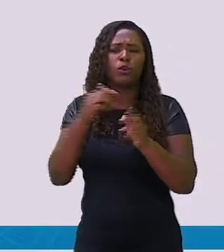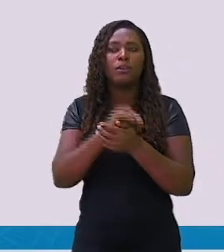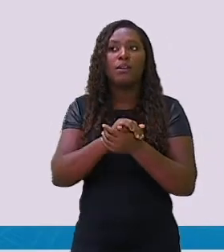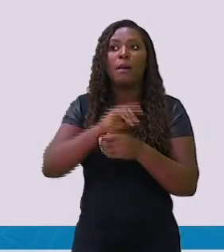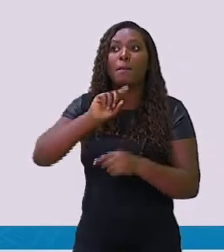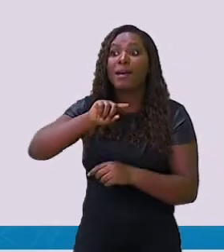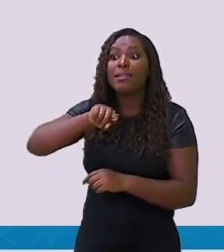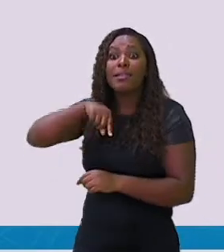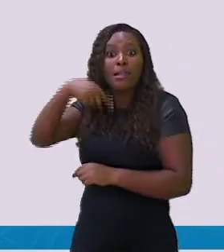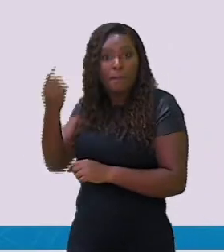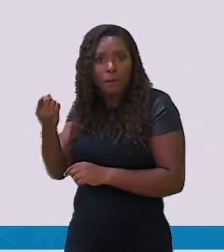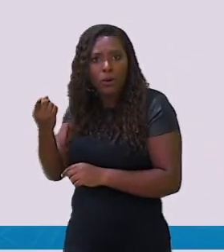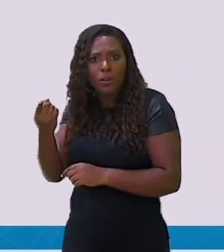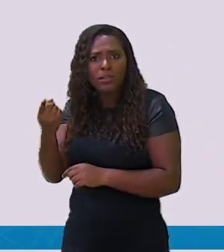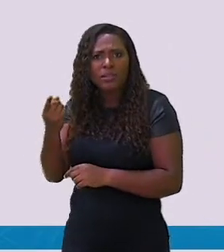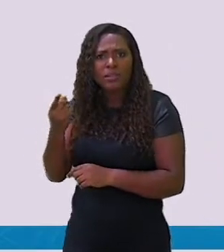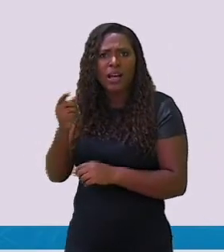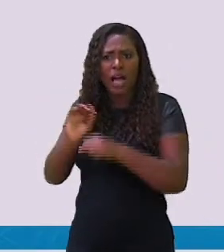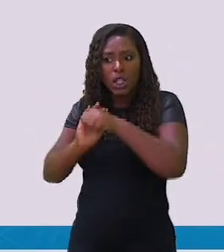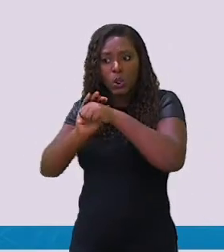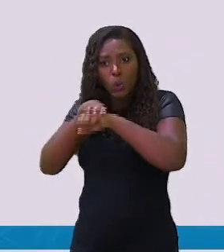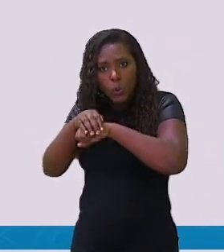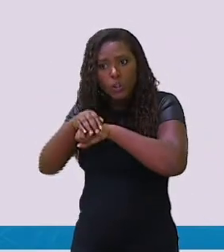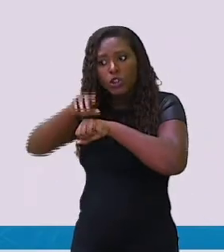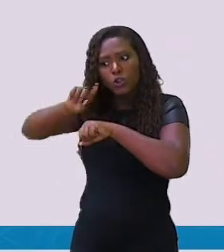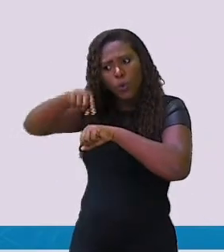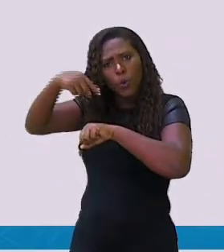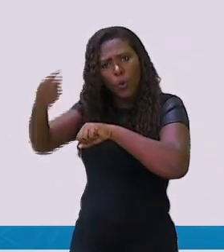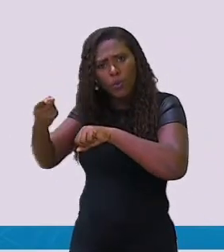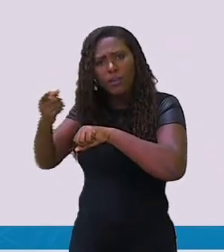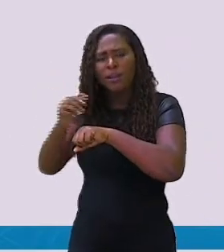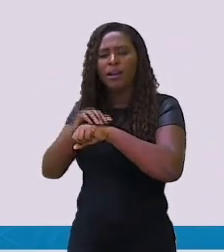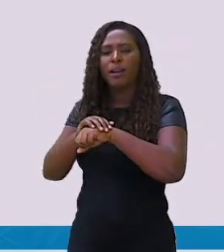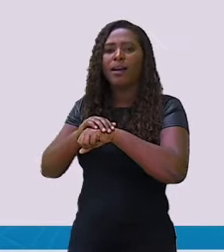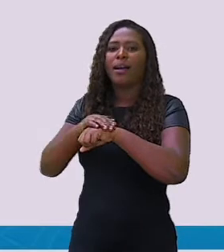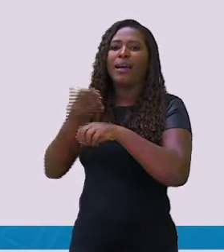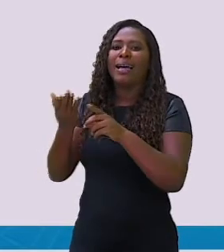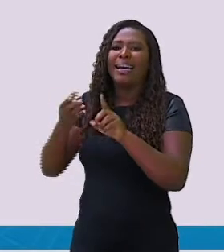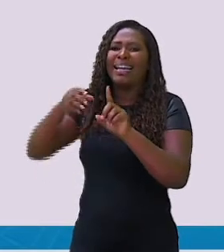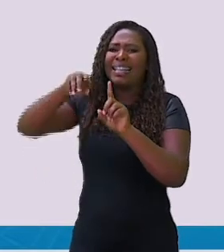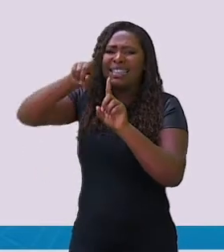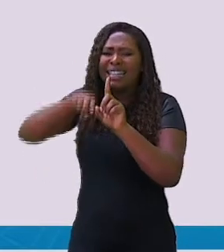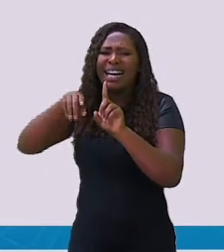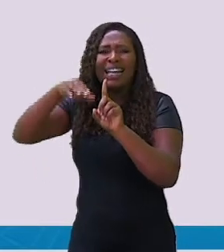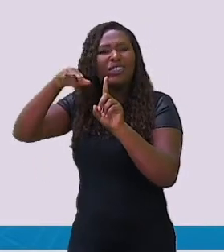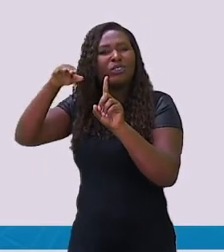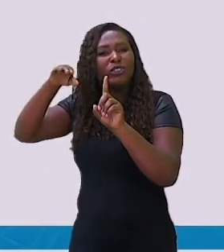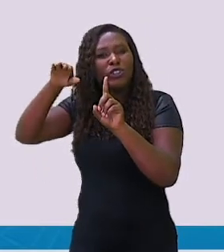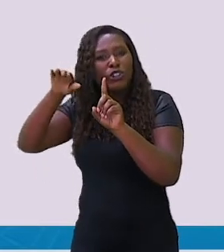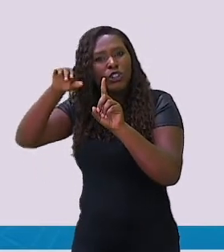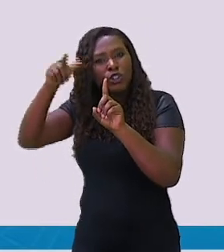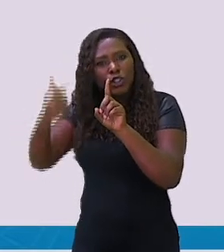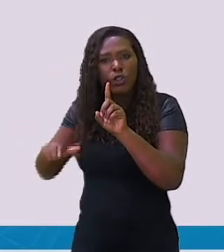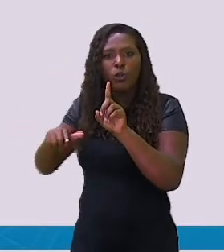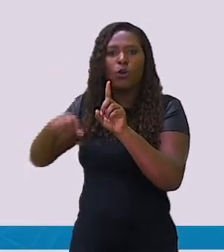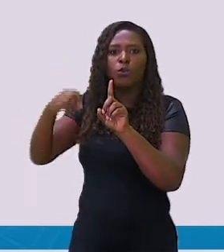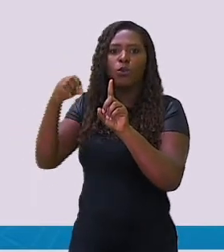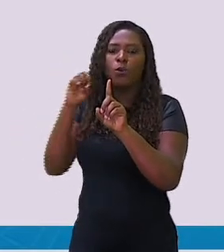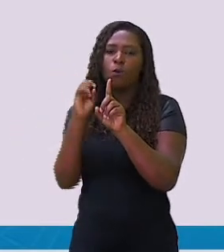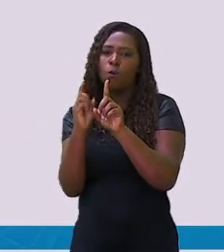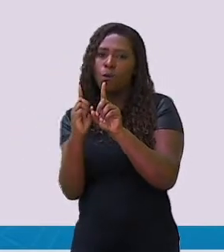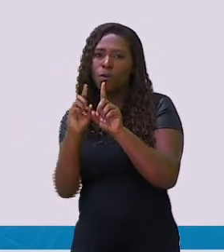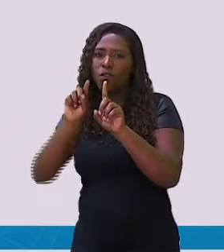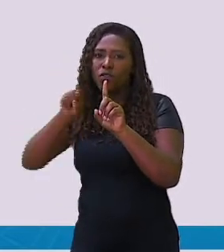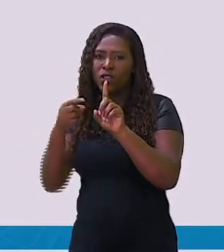para mais né ela caiu 1,6 graus Celsius e qual foi a